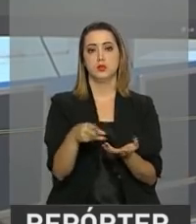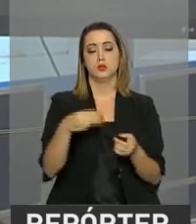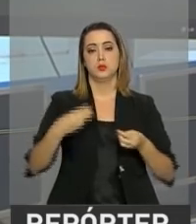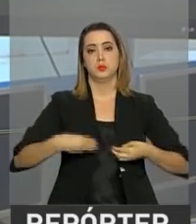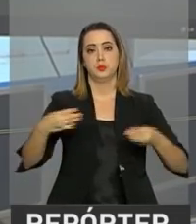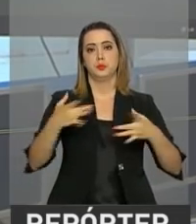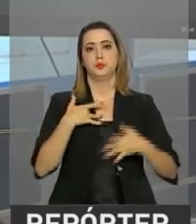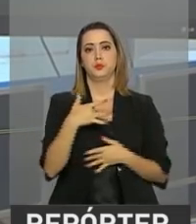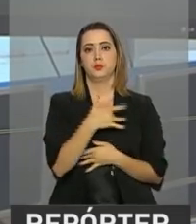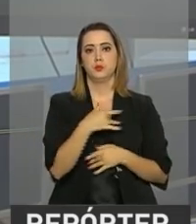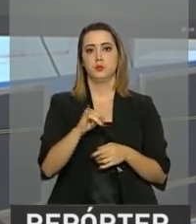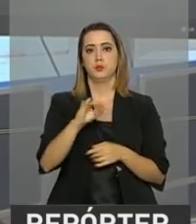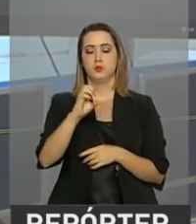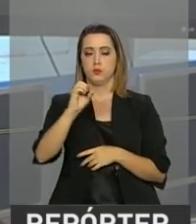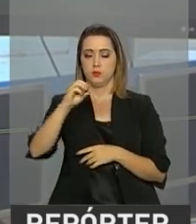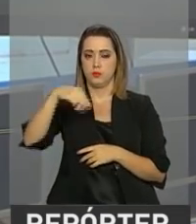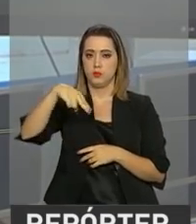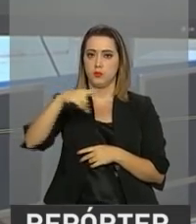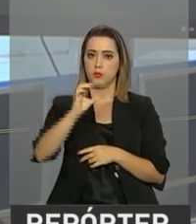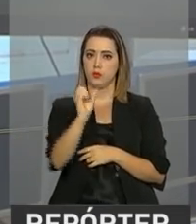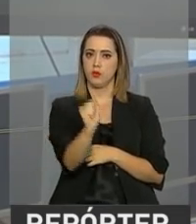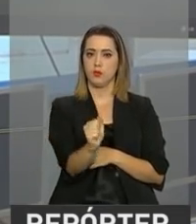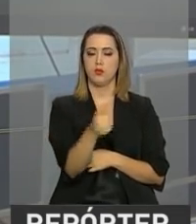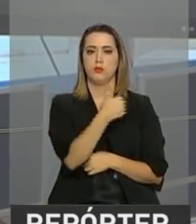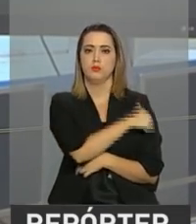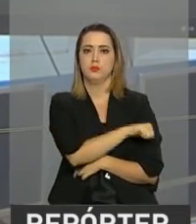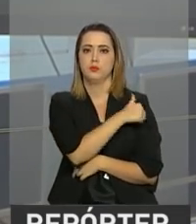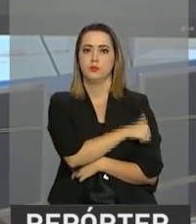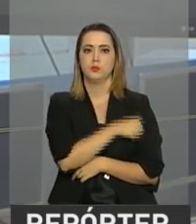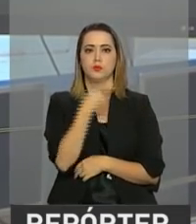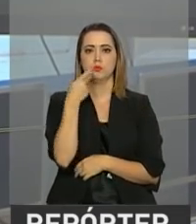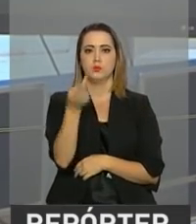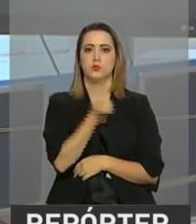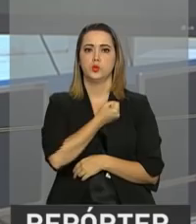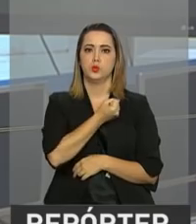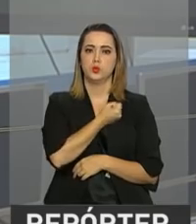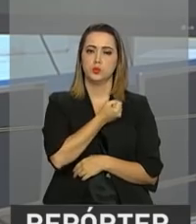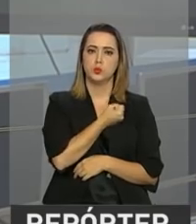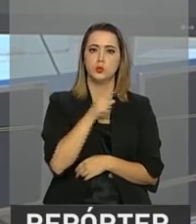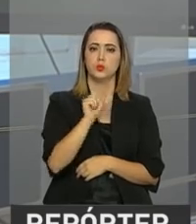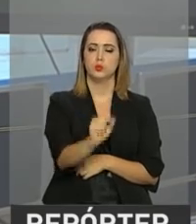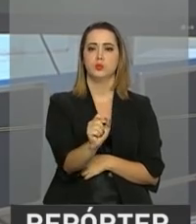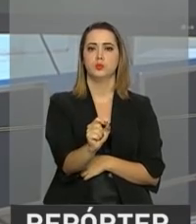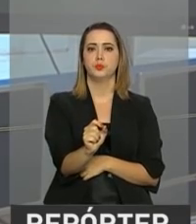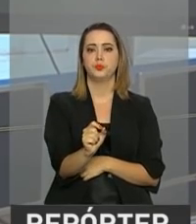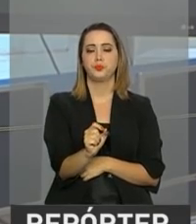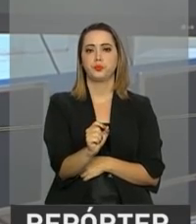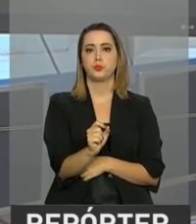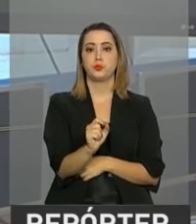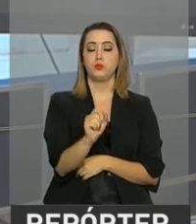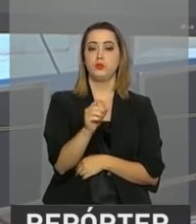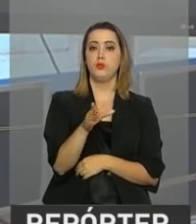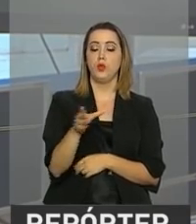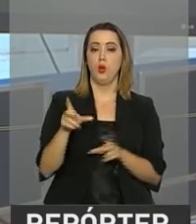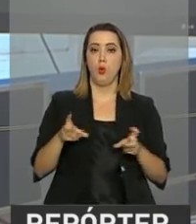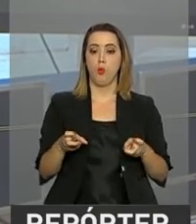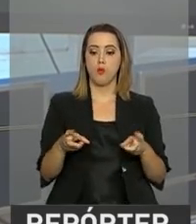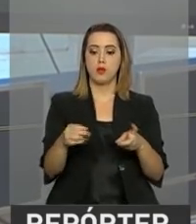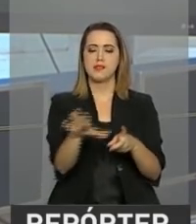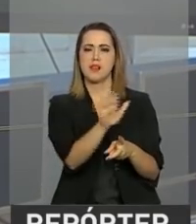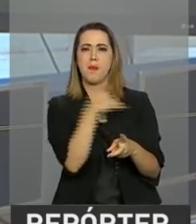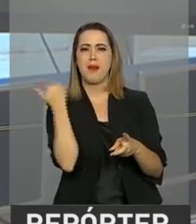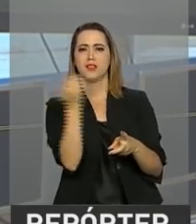Câncer o INCA do Rio de Janeiro divulgaram dados sobre a doença o câncer é a doença que mais mata crianças e adolescentes no